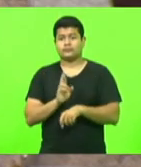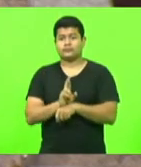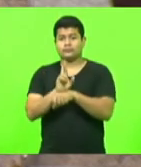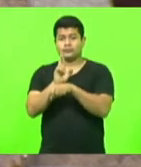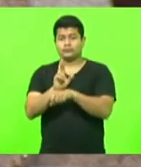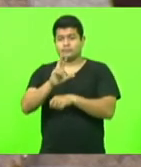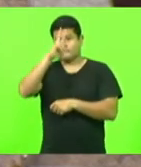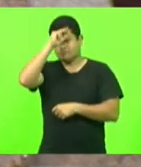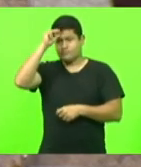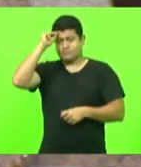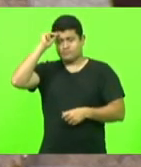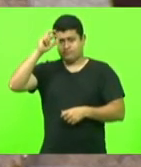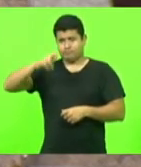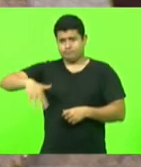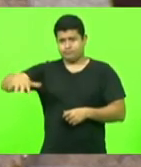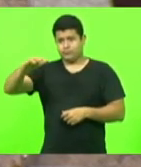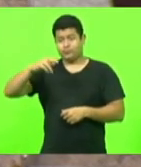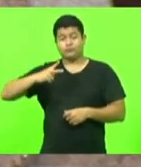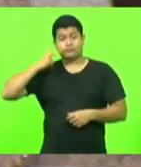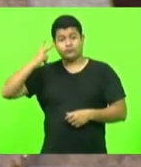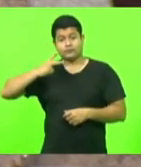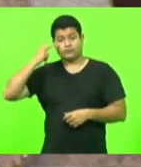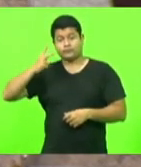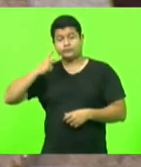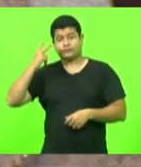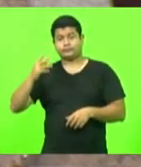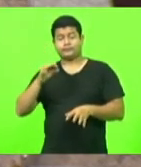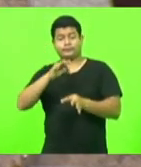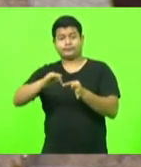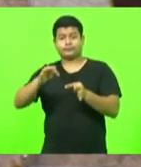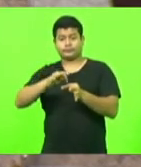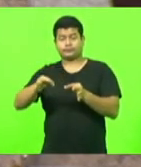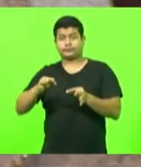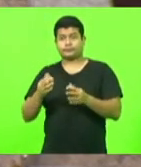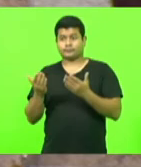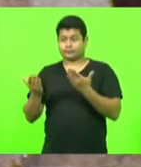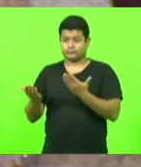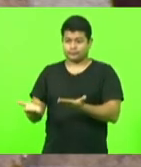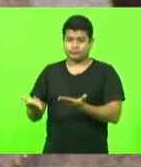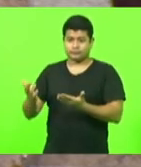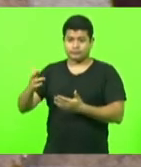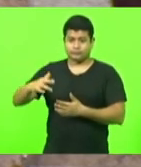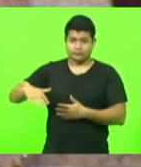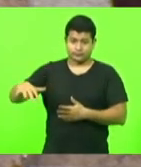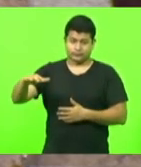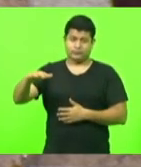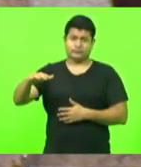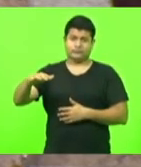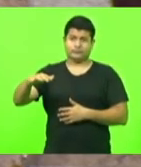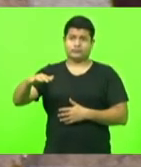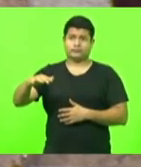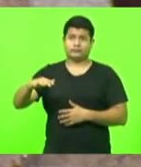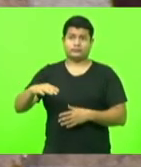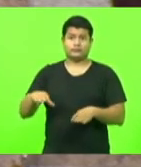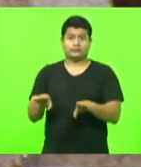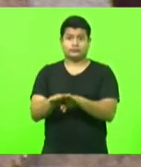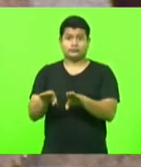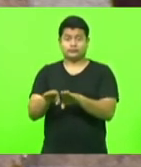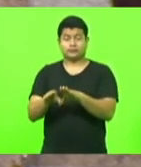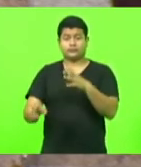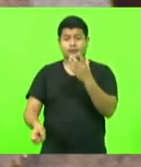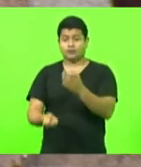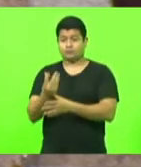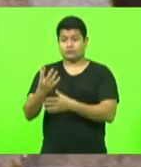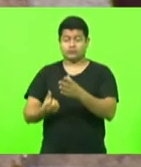prefeitos da região, dos vereadores, das entidades representativas de classe e da produção de Santa